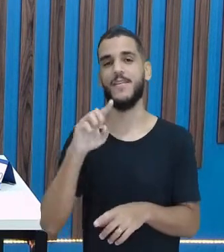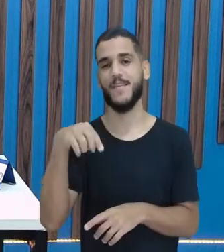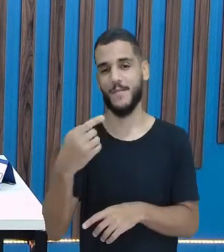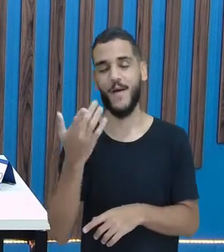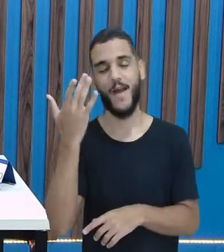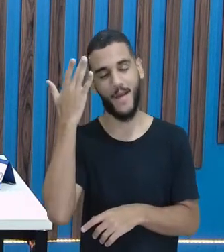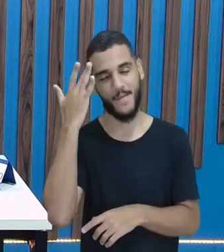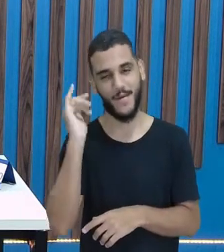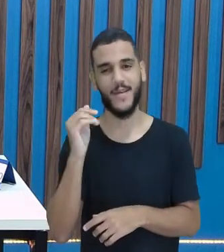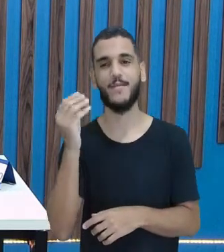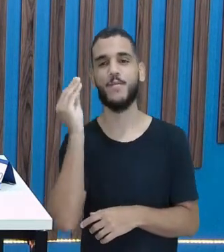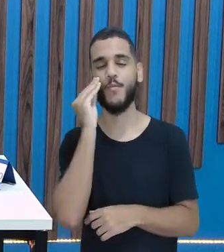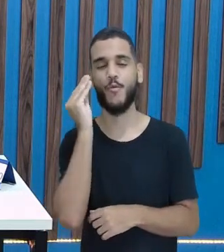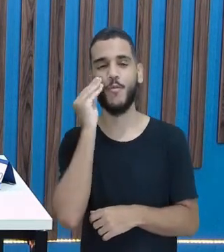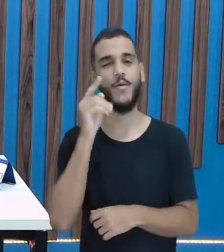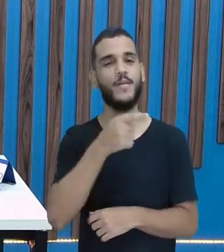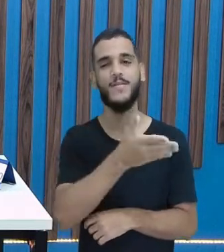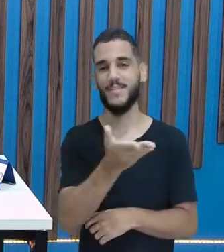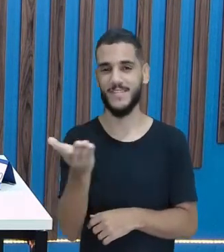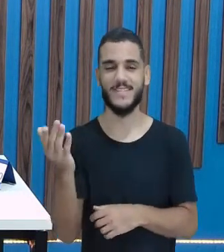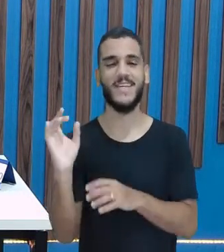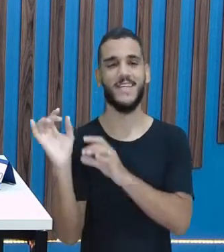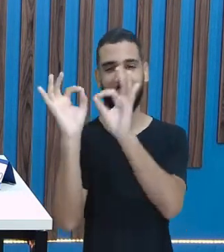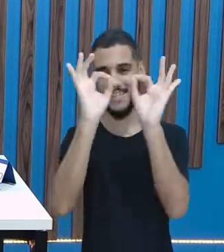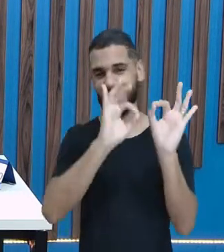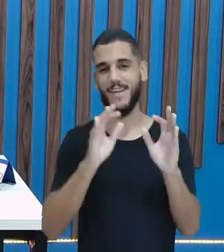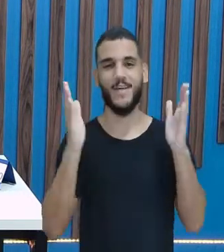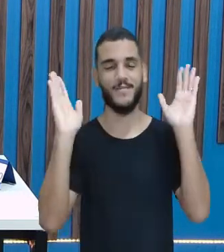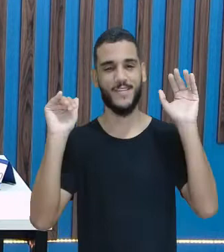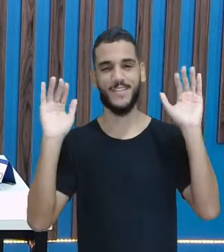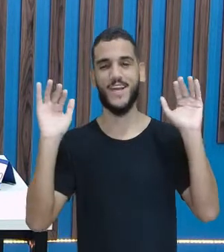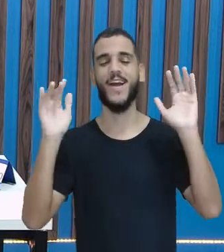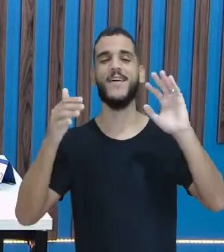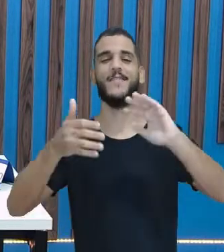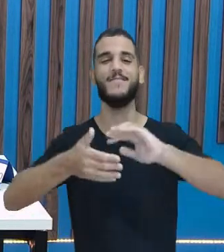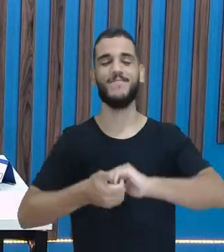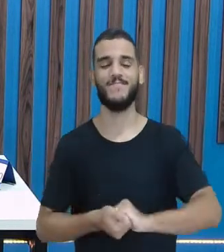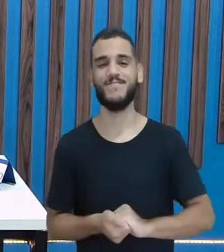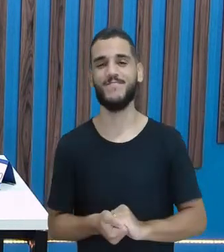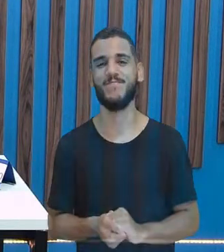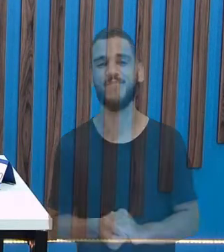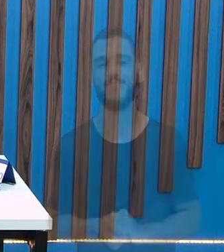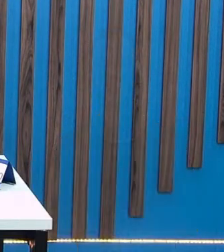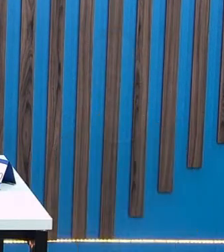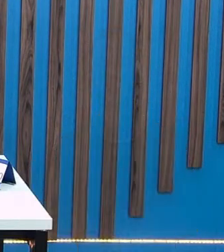amanhã. Um grande beijo para todos vocês que nos acompanharam. Tchau, tchau!